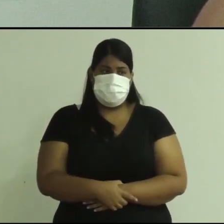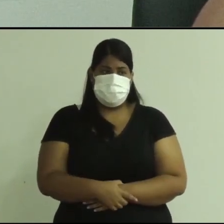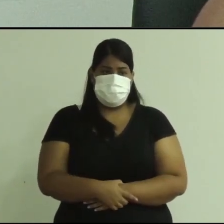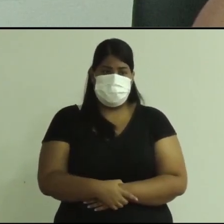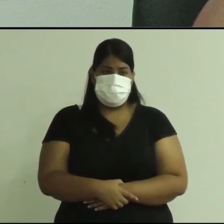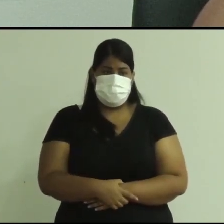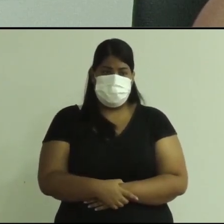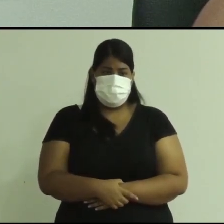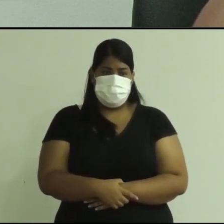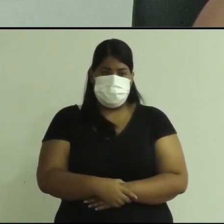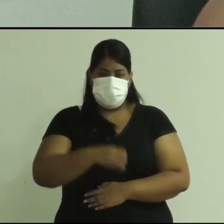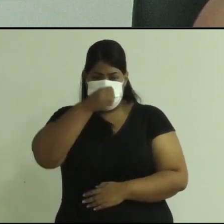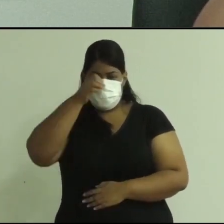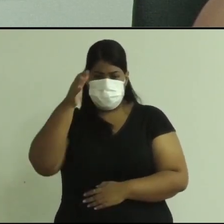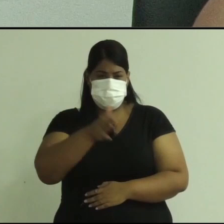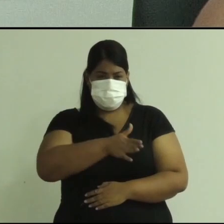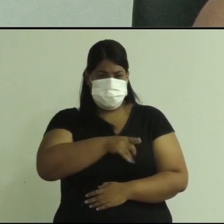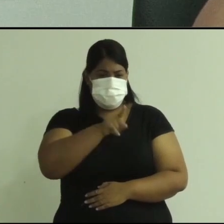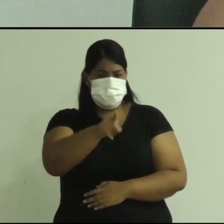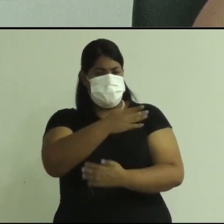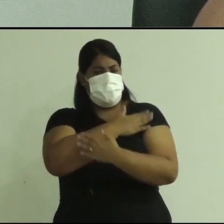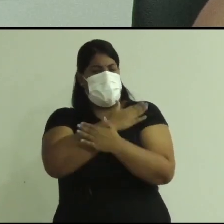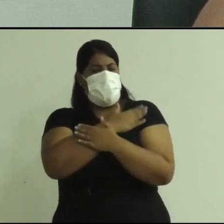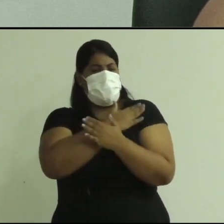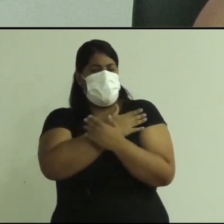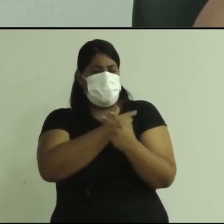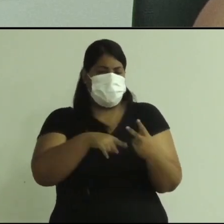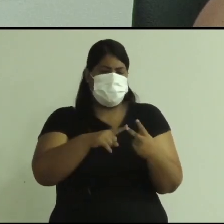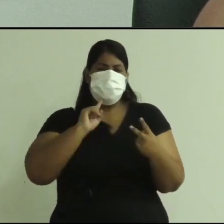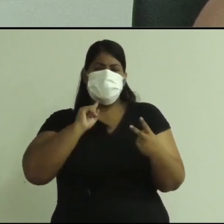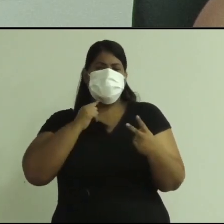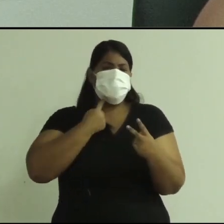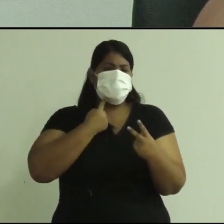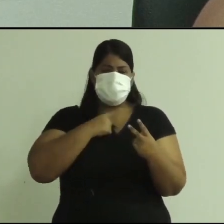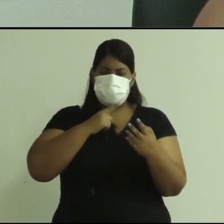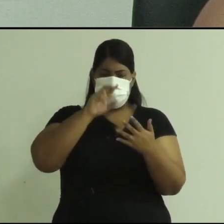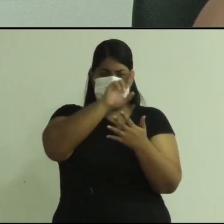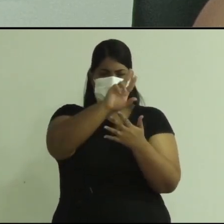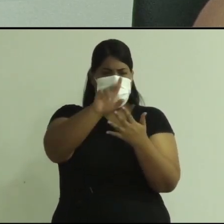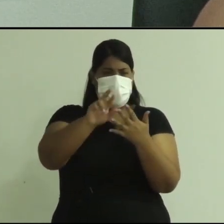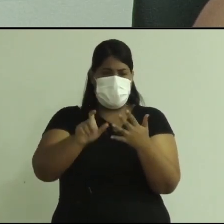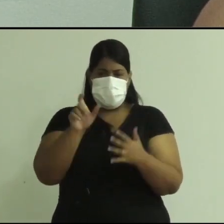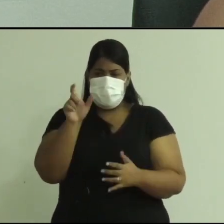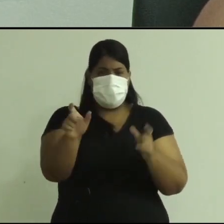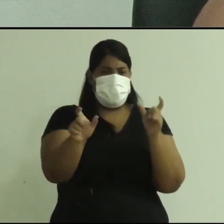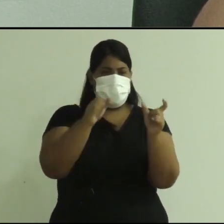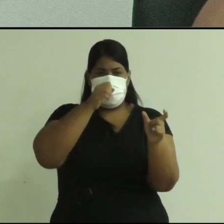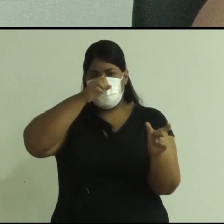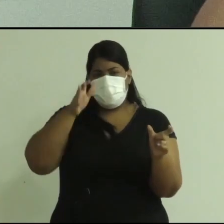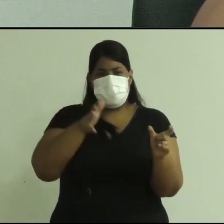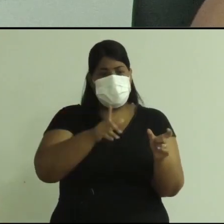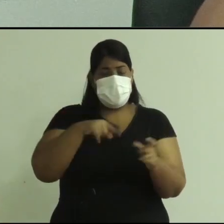Chegam a nos ofender, chamando de vagabundos, sujos, entre outras falas agressivas, que